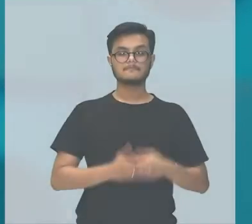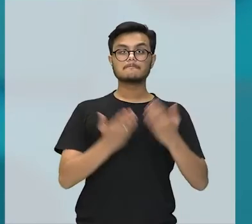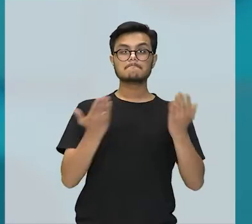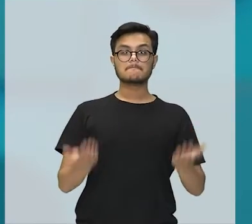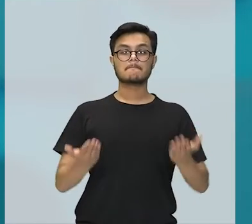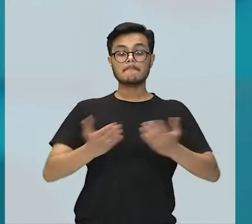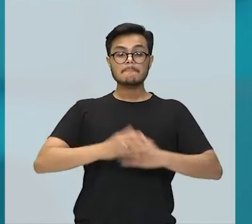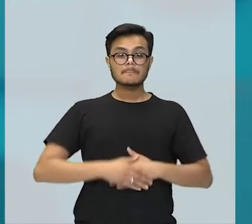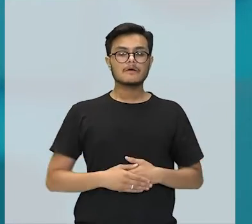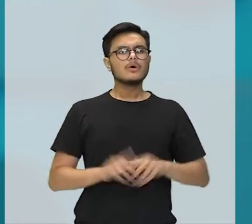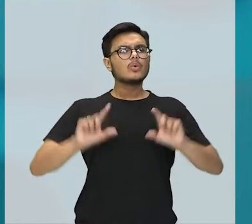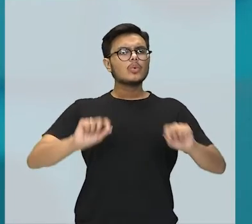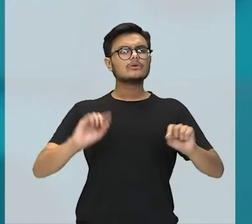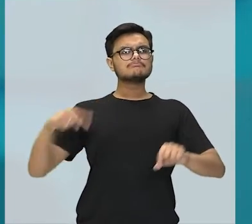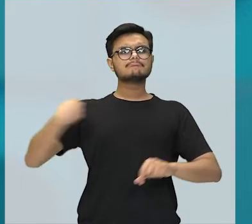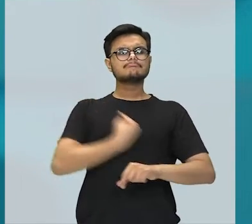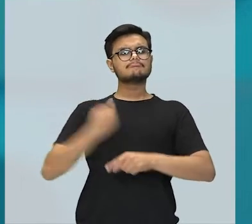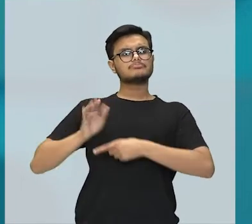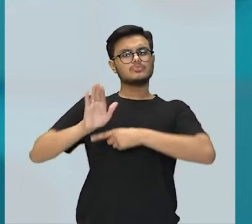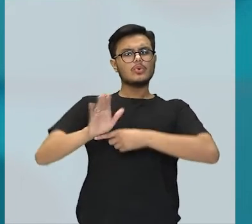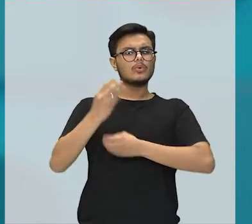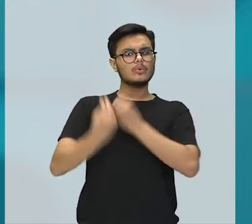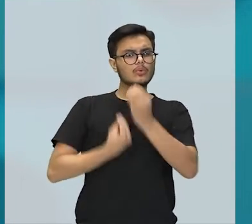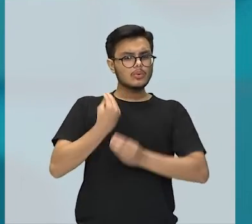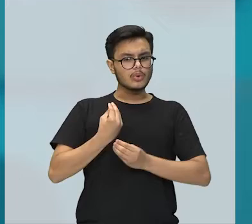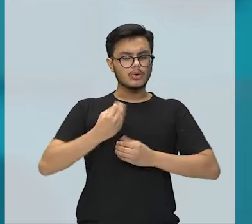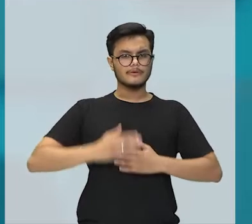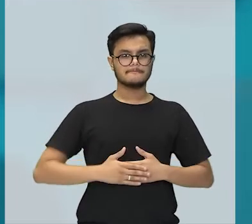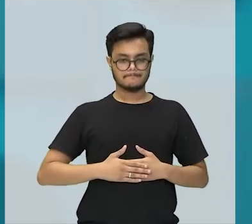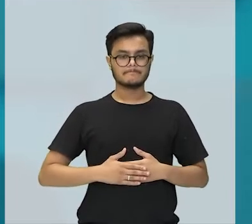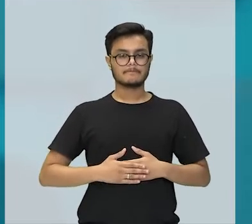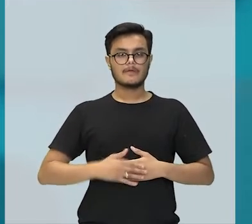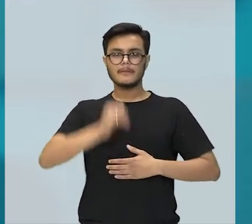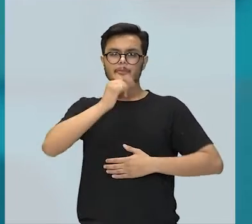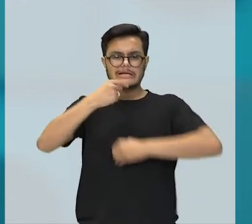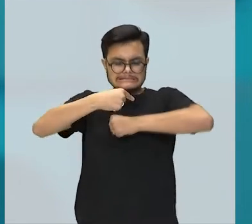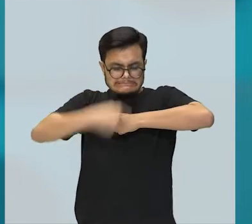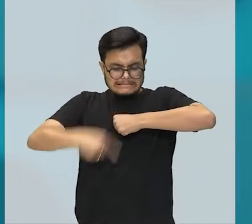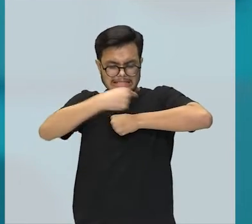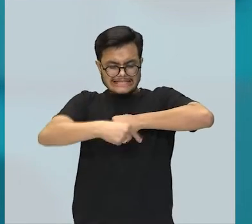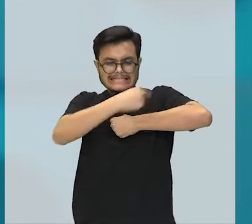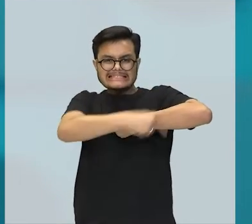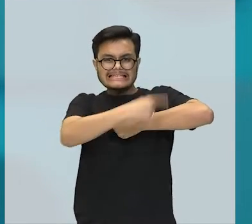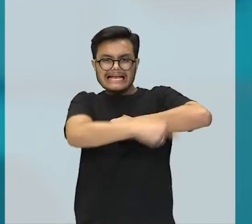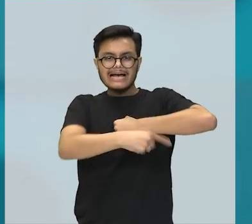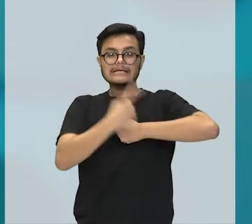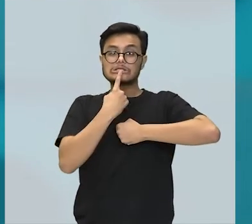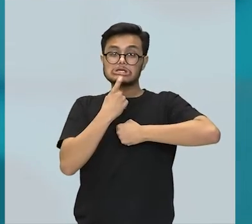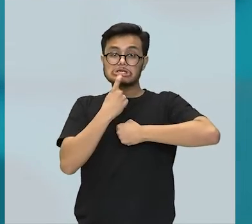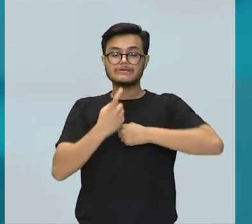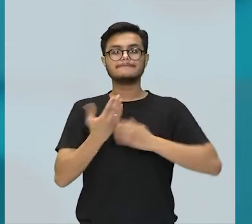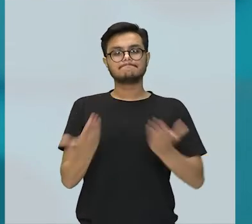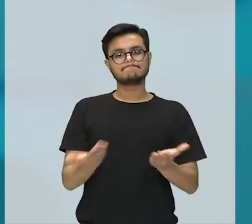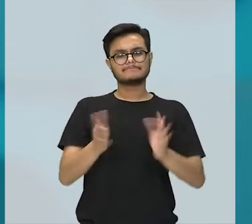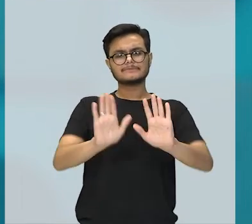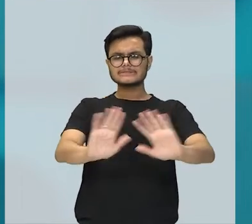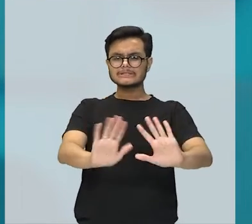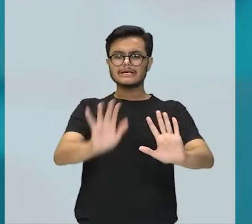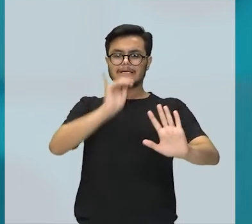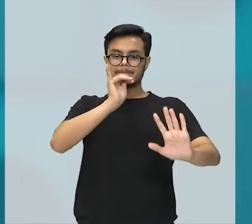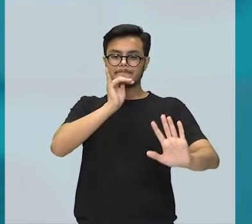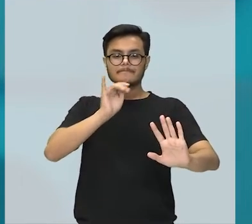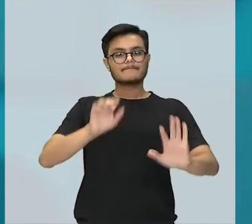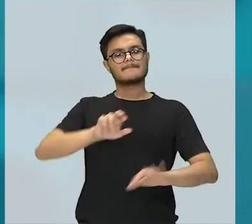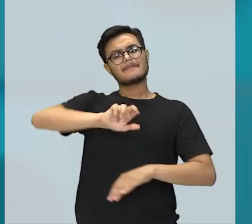E aí, o que fazer quando ocorre um corte na pele? Normalmente, esse acidente não está